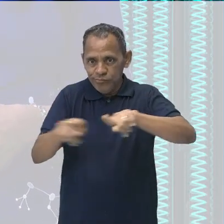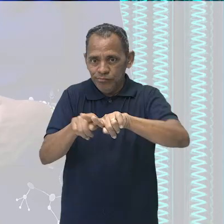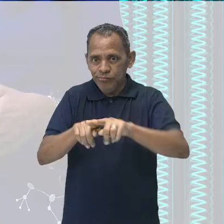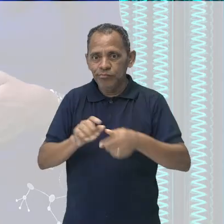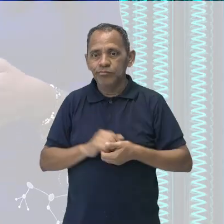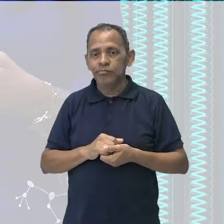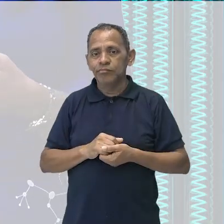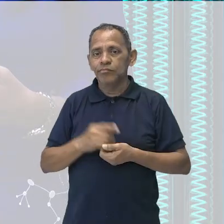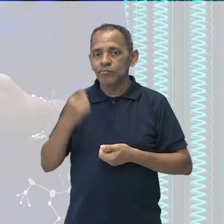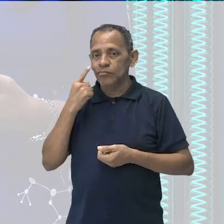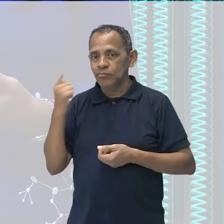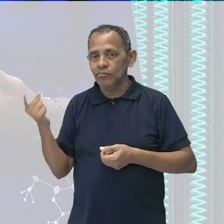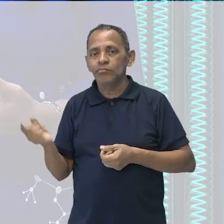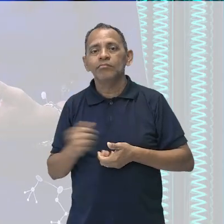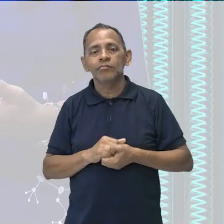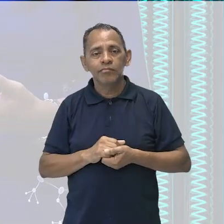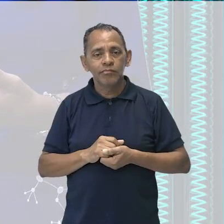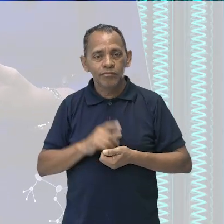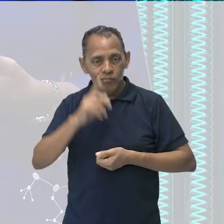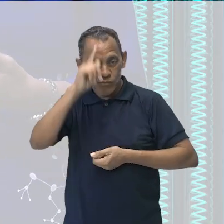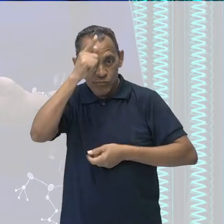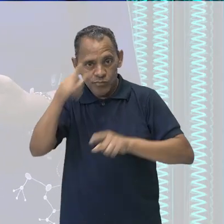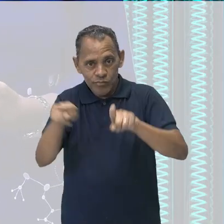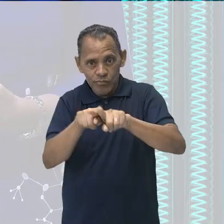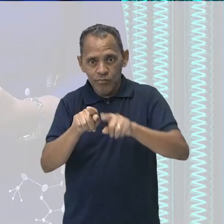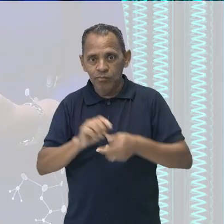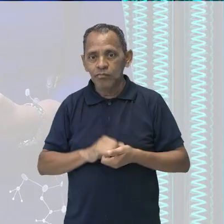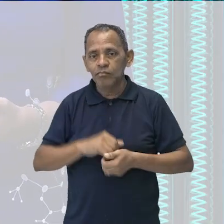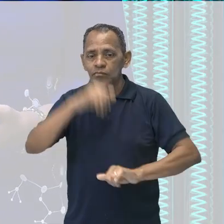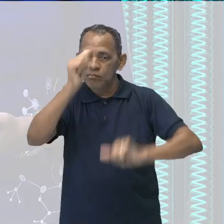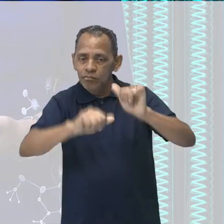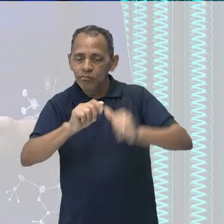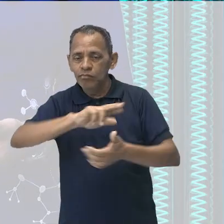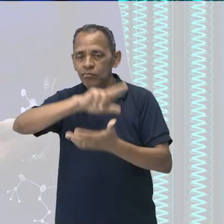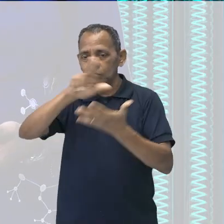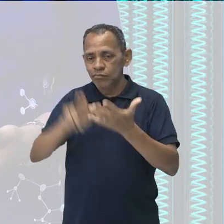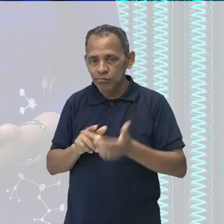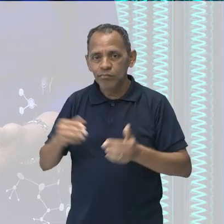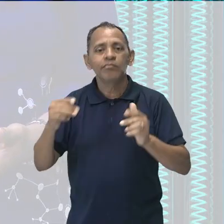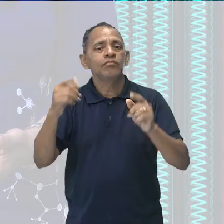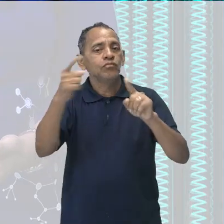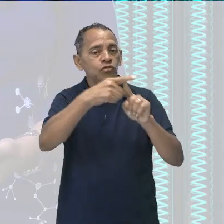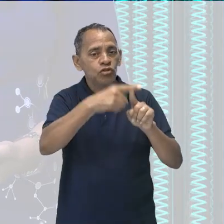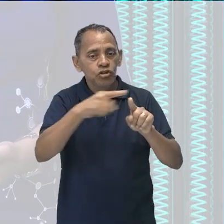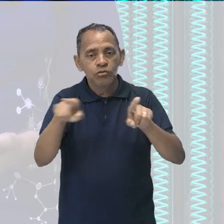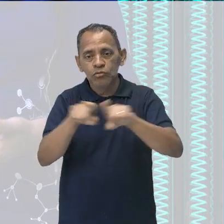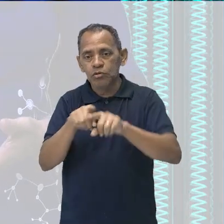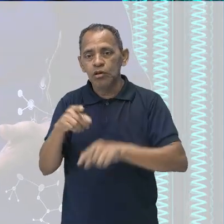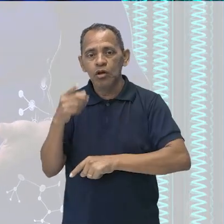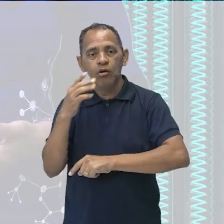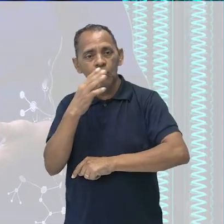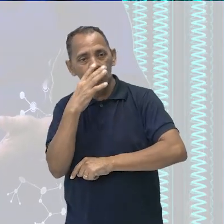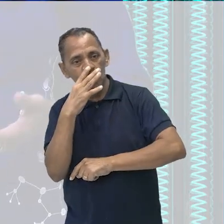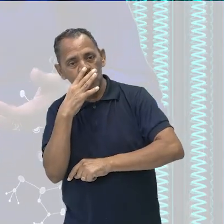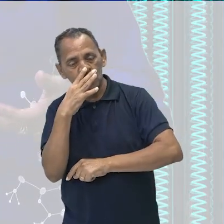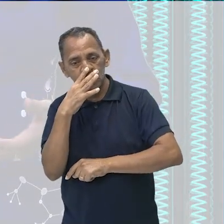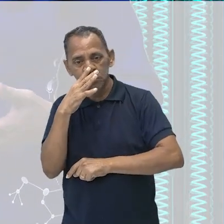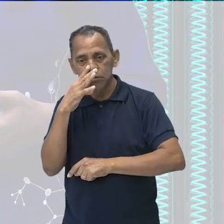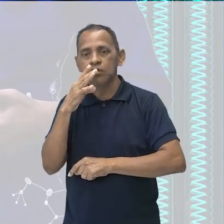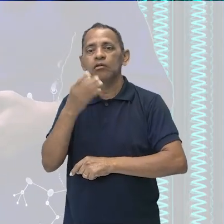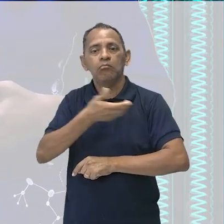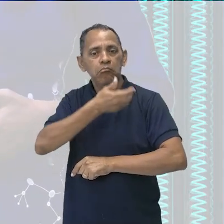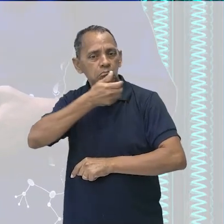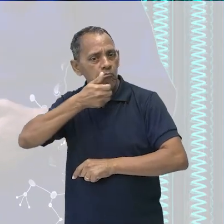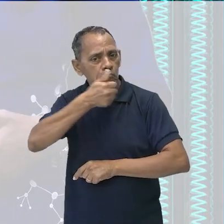Então, a identificação e análise dos diferentes estilos cênicos permite uma apreciação mais rica